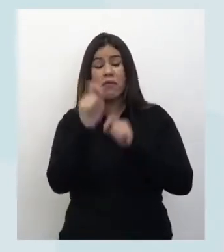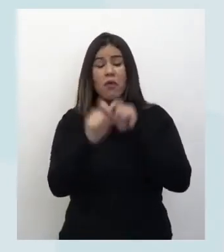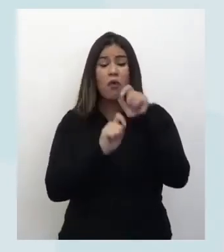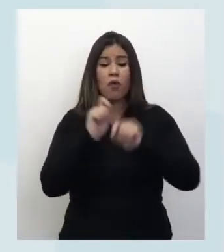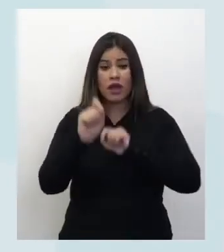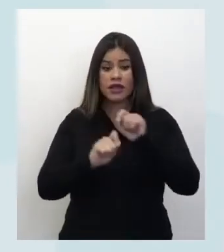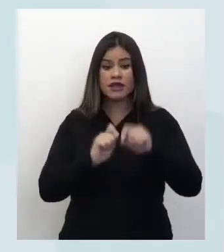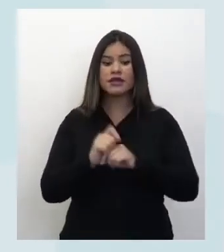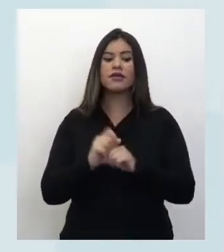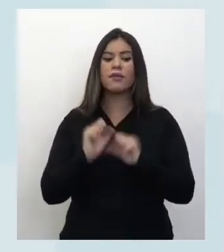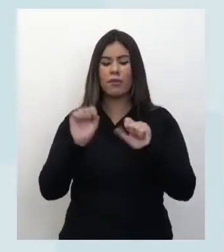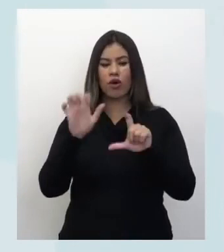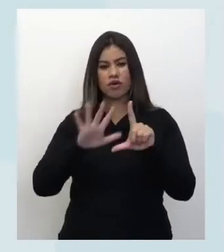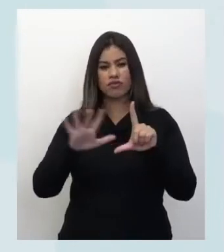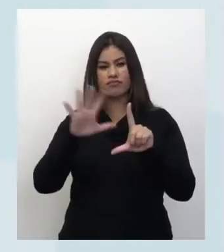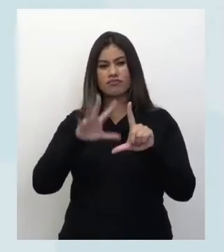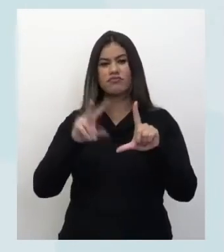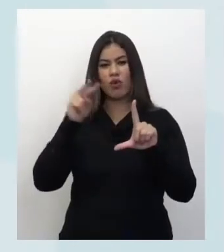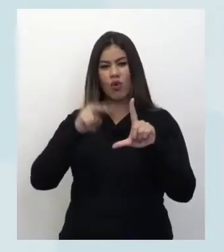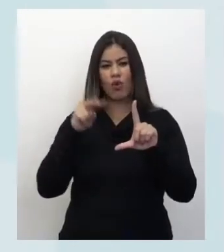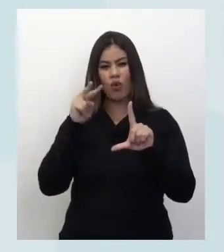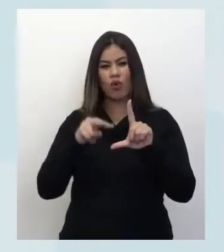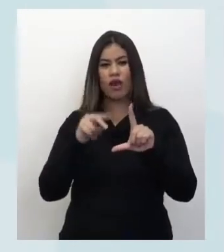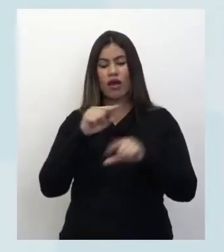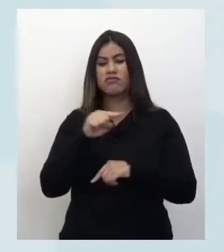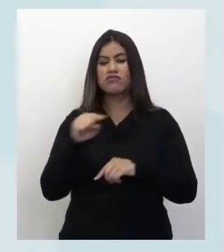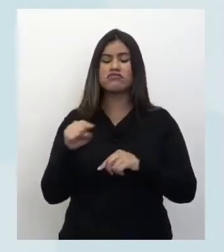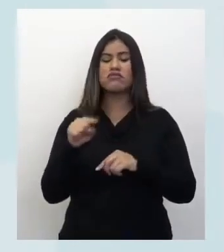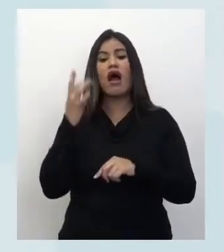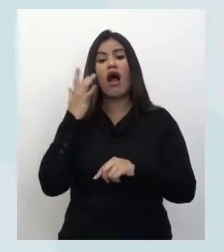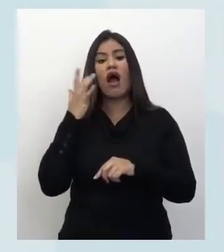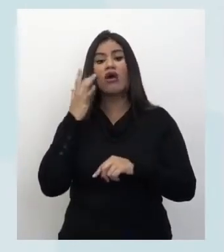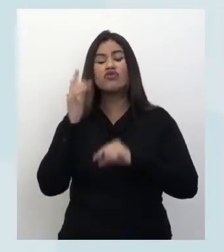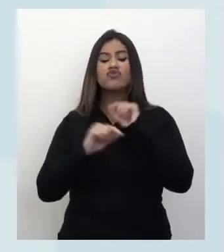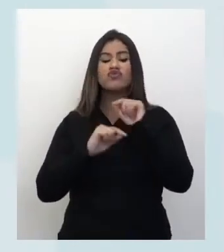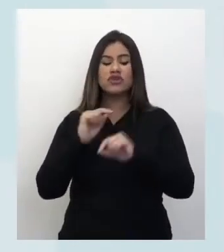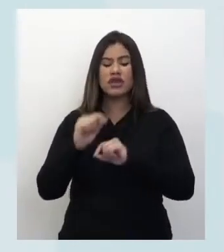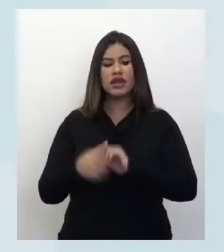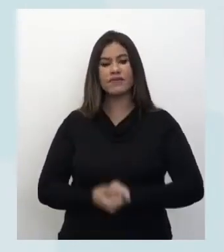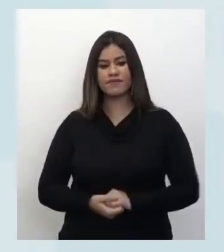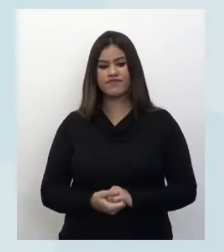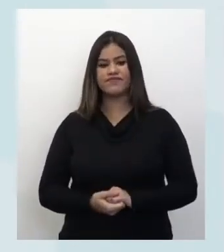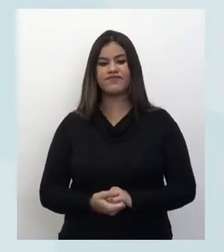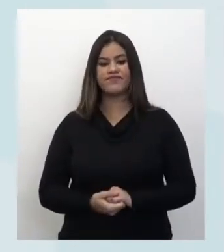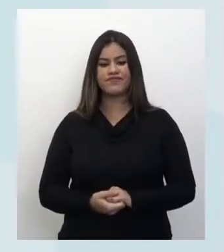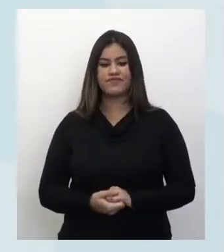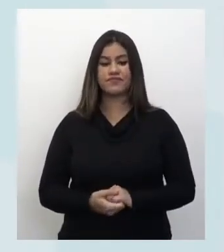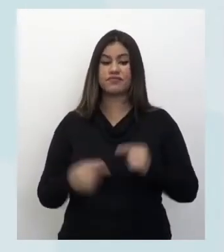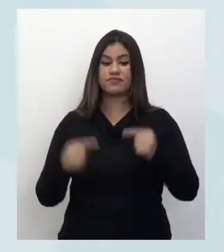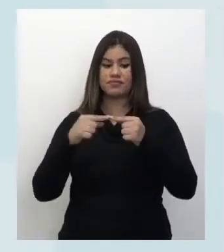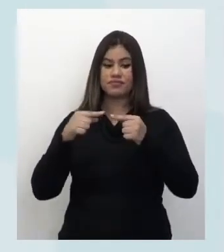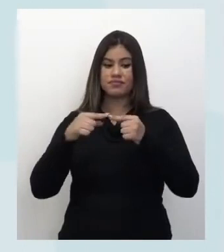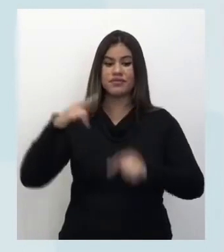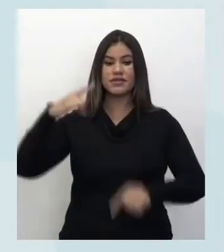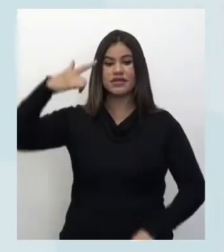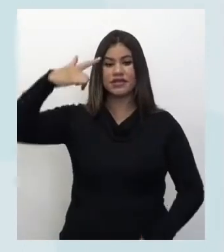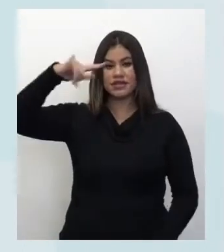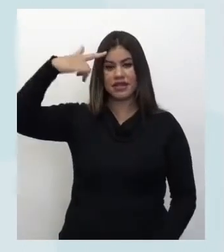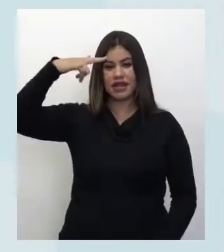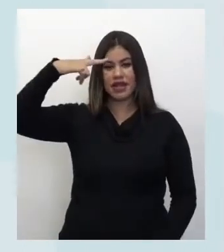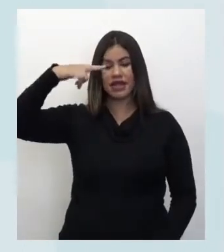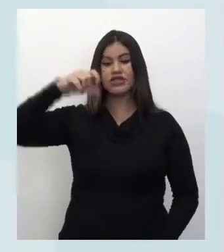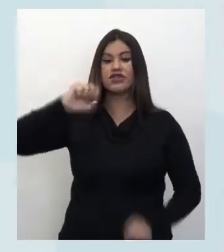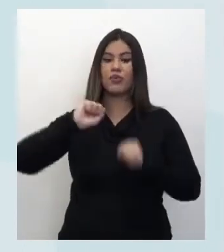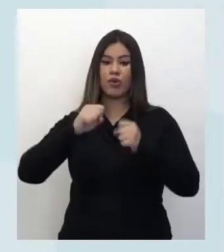aí a imagem. O que será que é isso? Lembrando que é uma imagem de satélite. Então, vão colocando lá